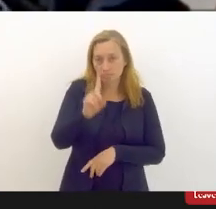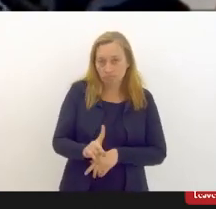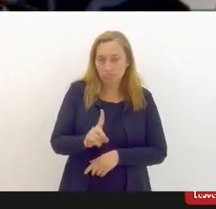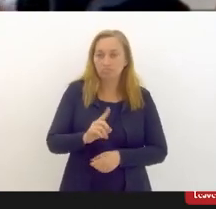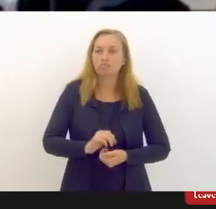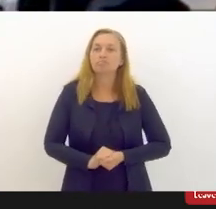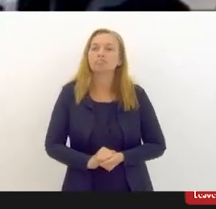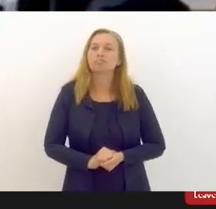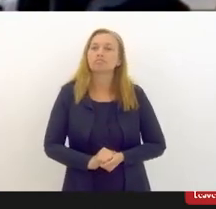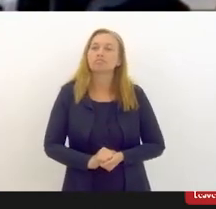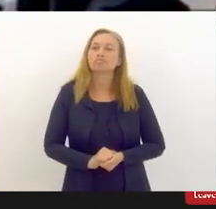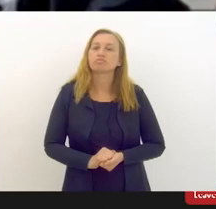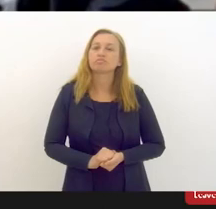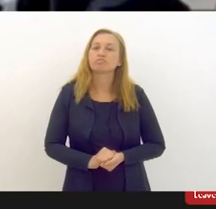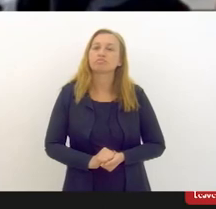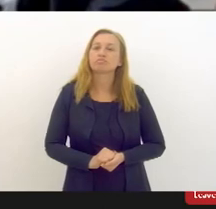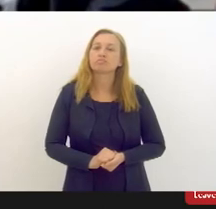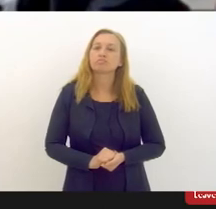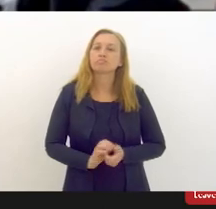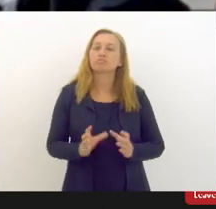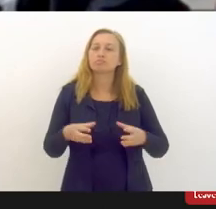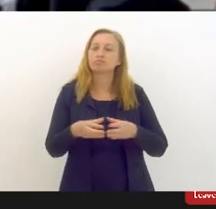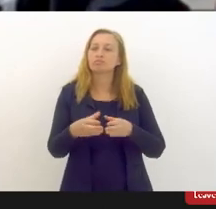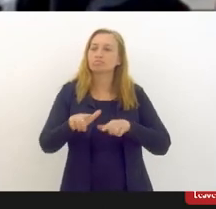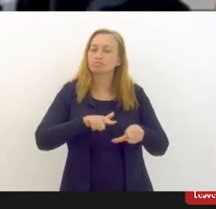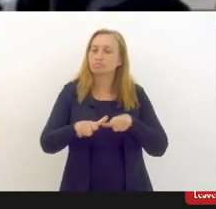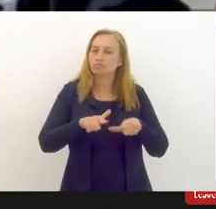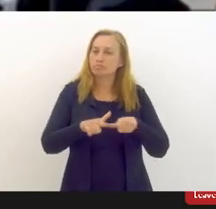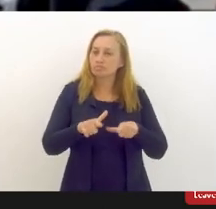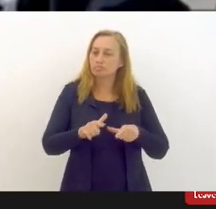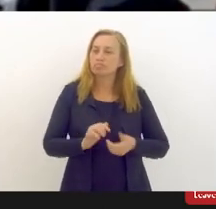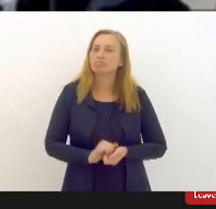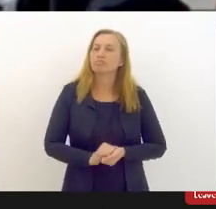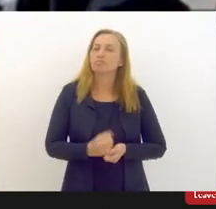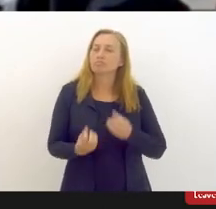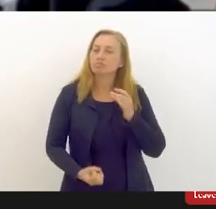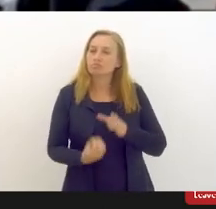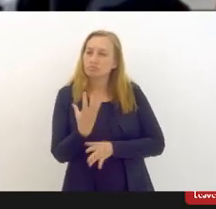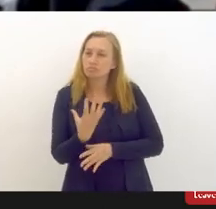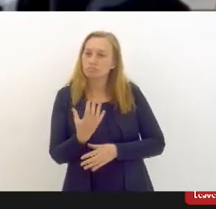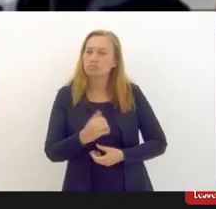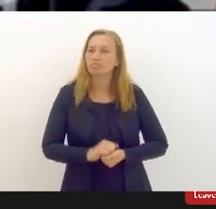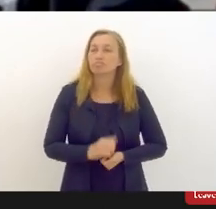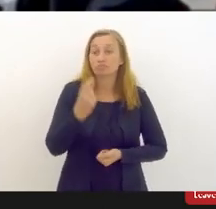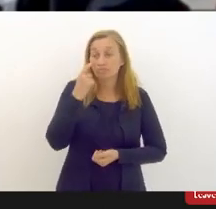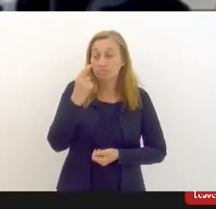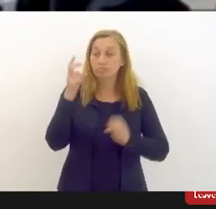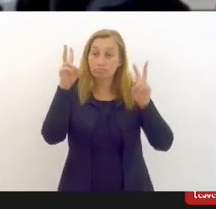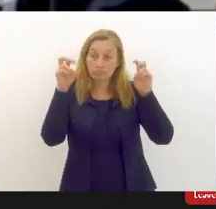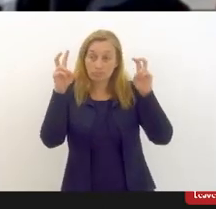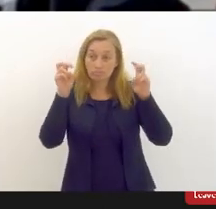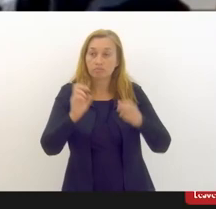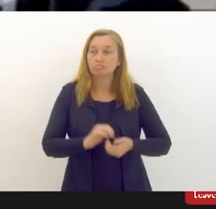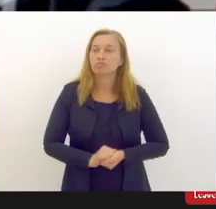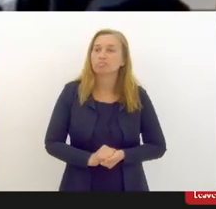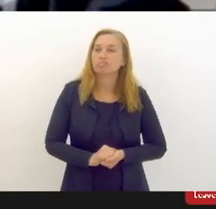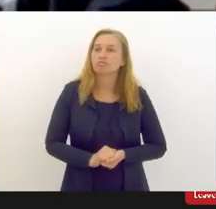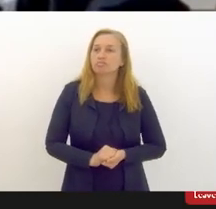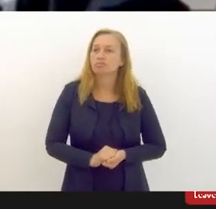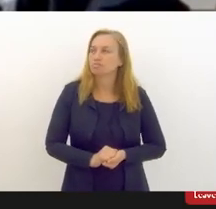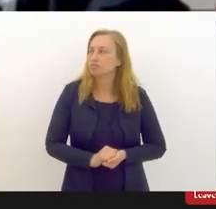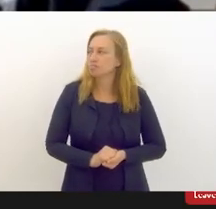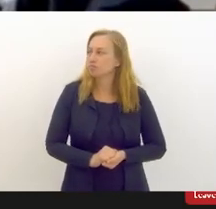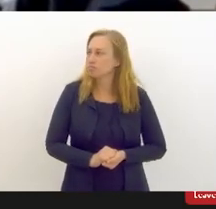diretores do grupo de trabalho, da comissão mista que foi montada para ver a questão da adequação